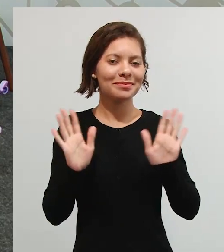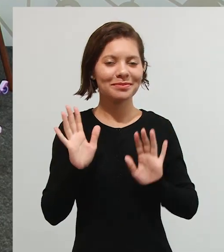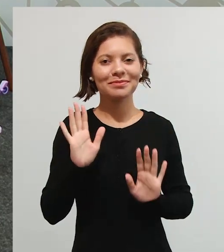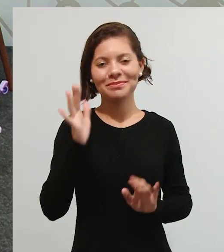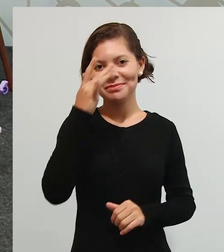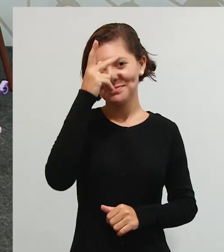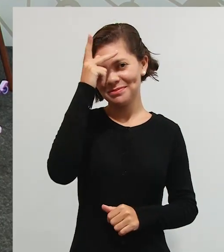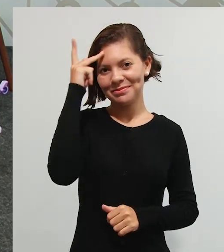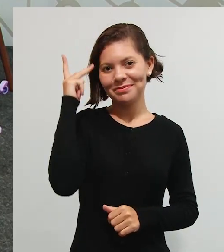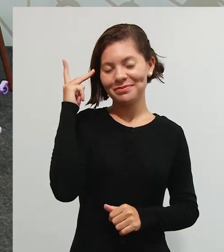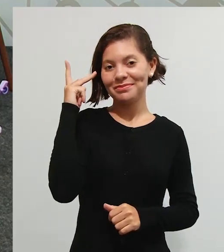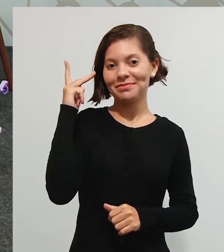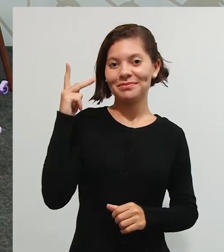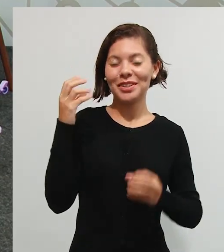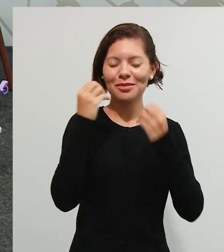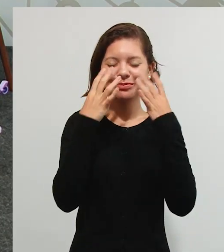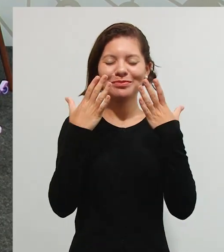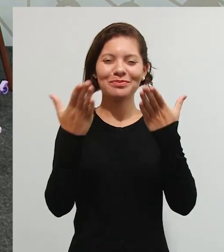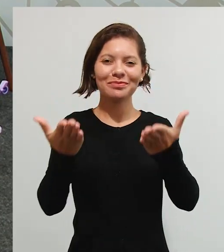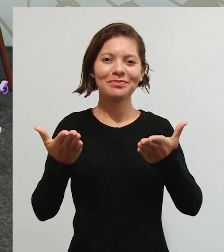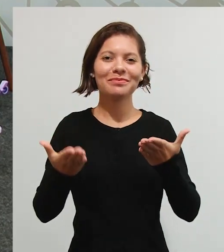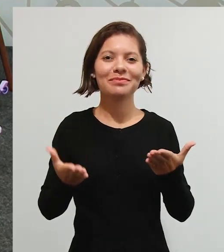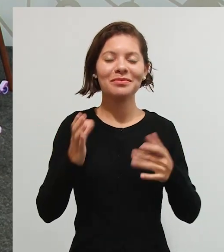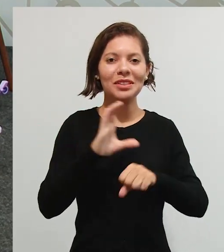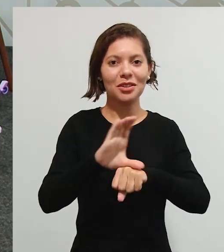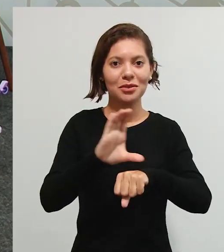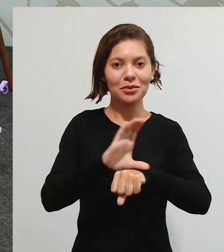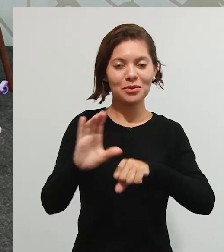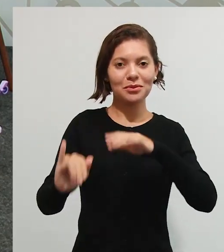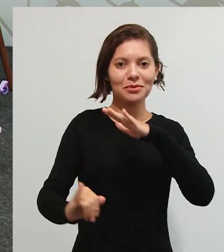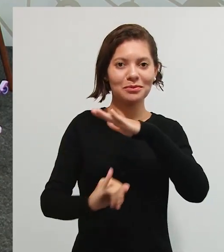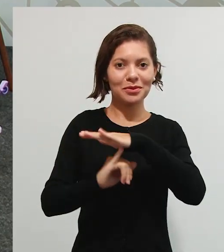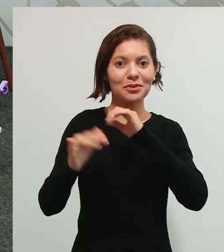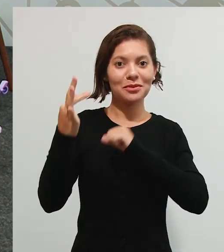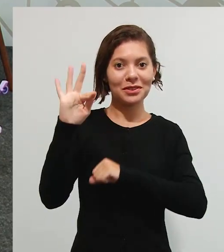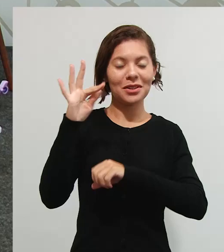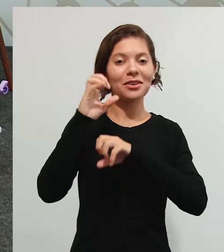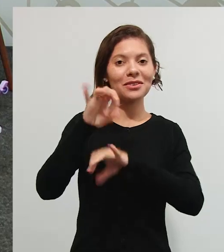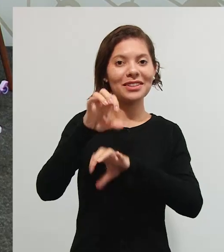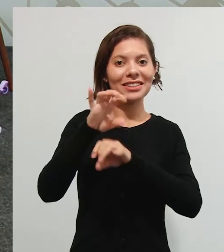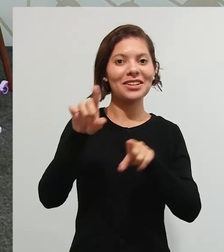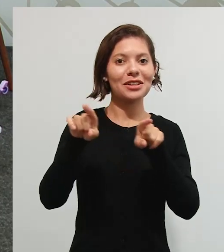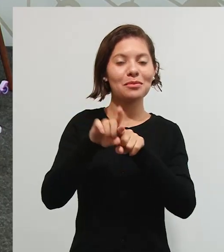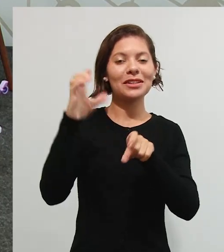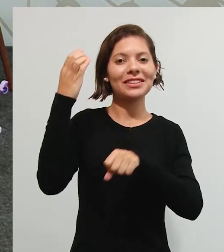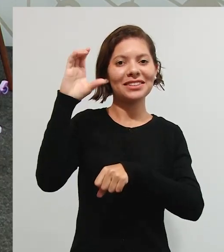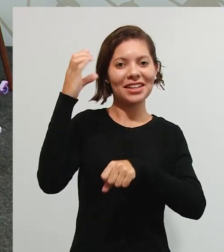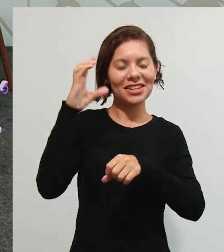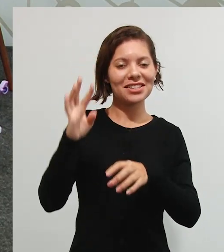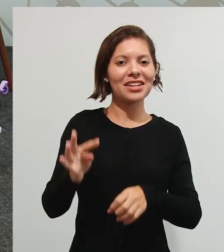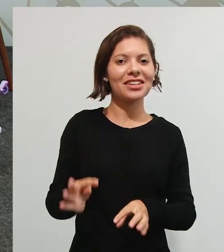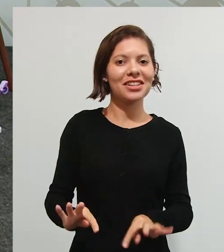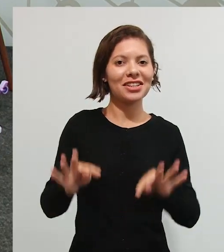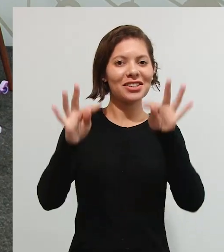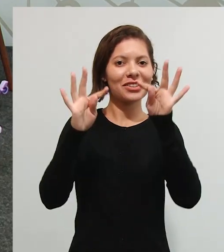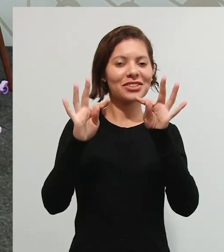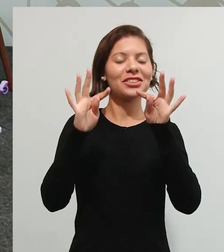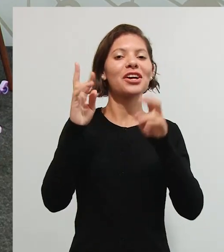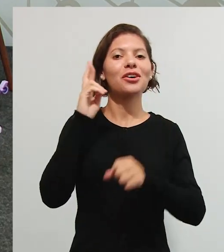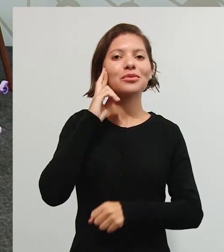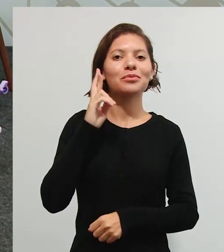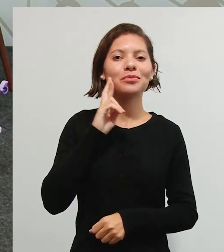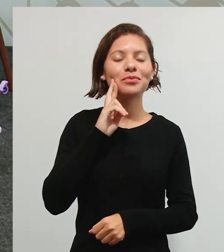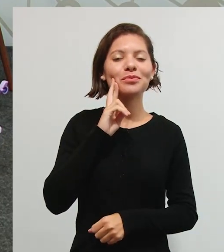Saudações, pessoas! Sejam bem-vindos aos cursos do Instituto Federal de Educação, Ciência e Tecnologia de Rondônia, o